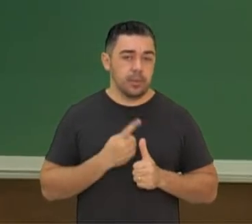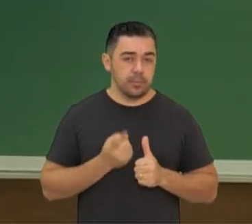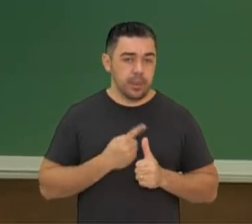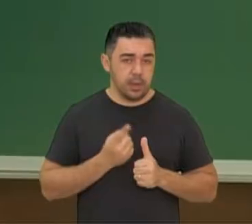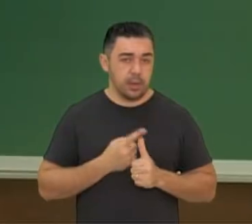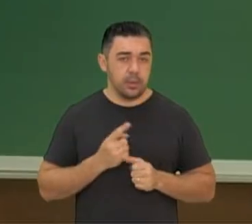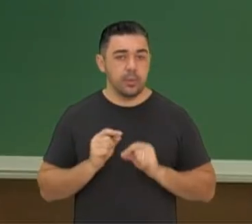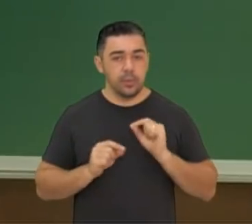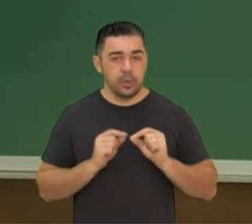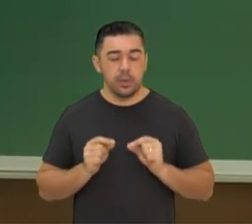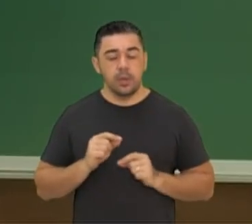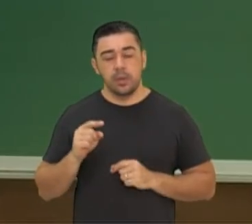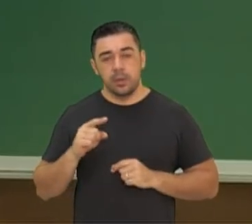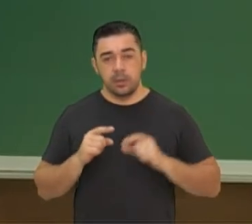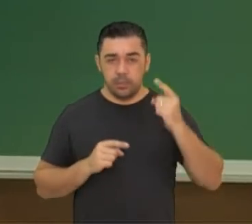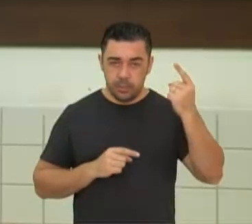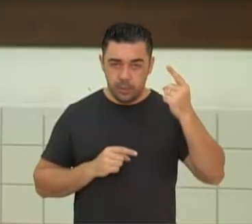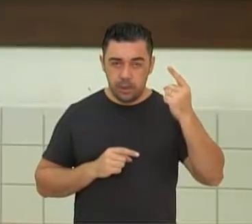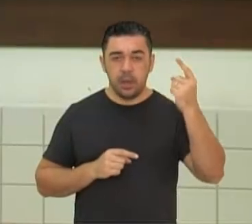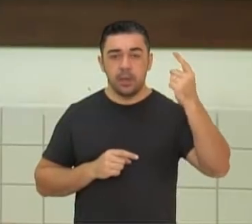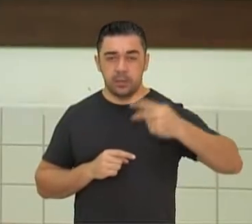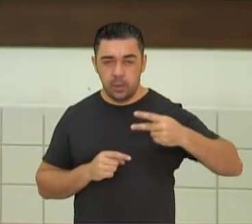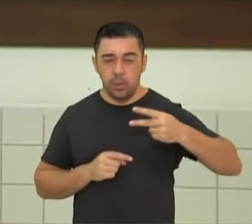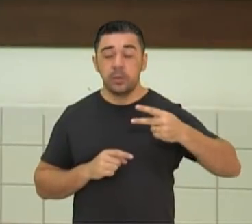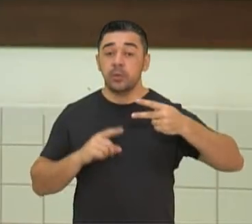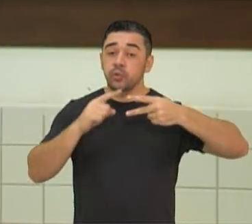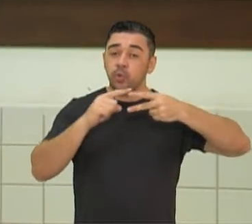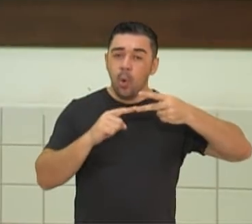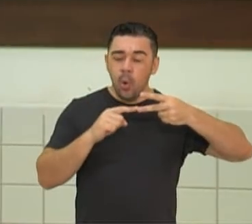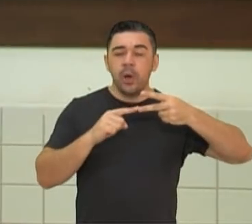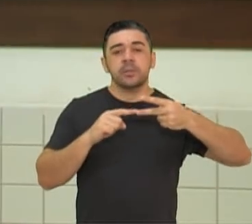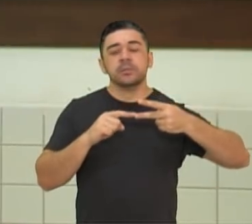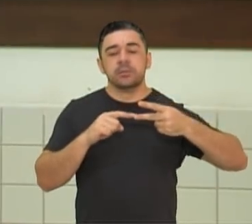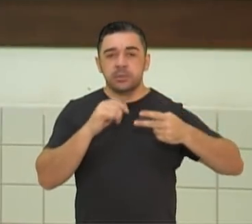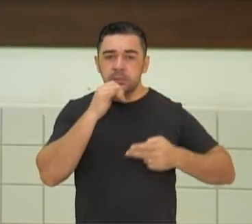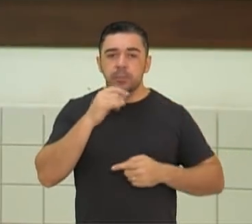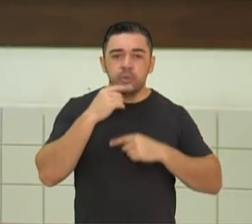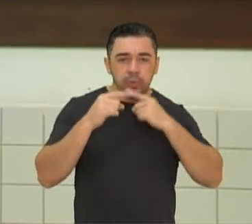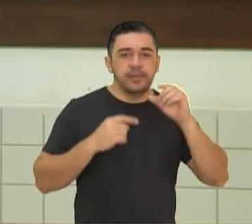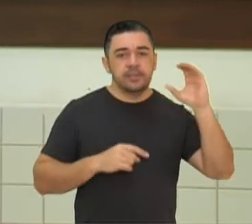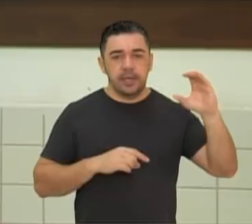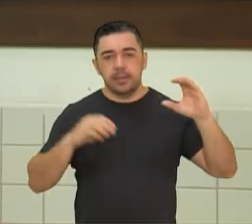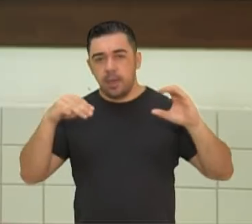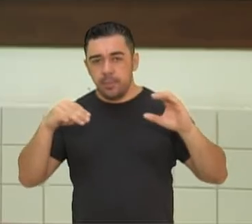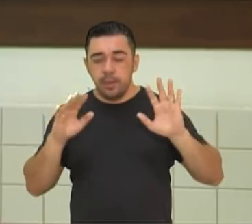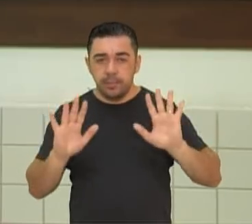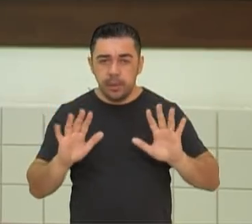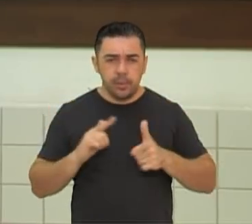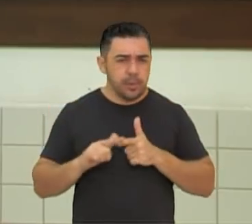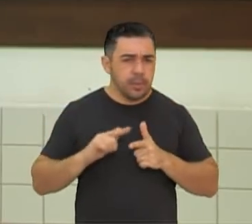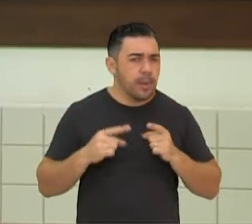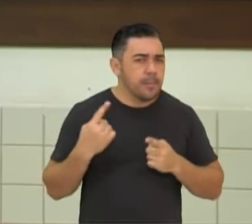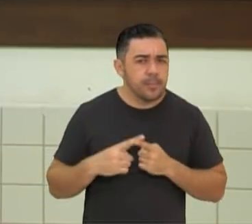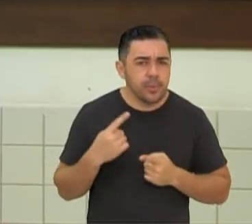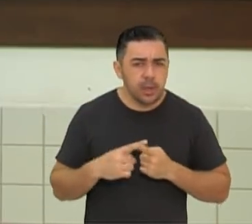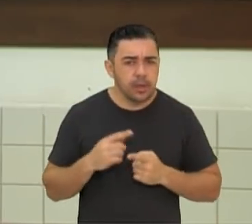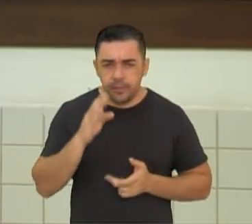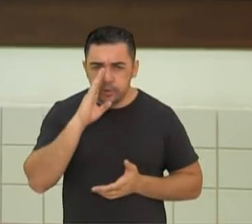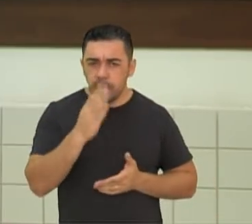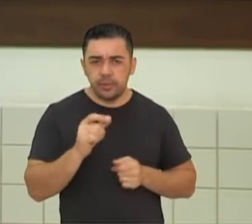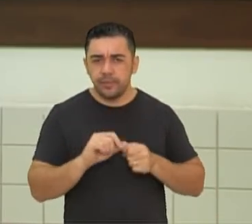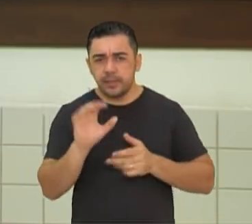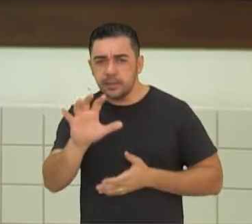aqui, a segunda informação está aqui, usando duas incógnitas para representar esse problema. Mas, professor, então por que a gente não fez